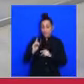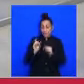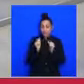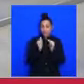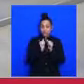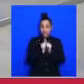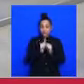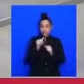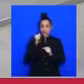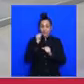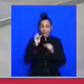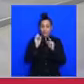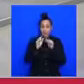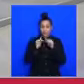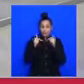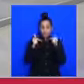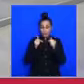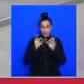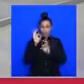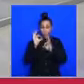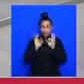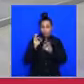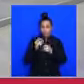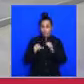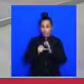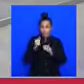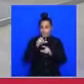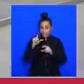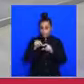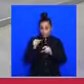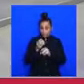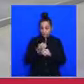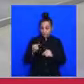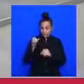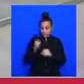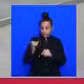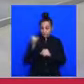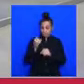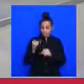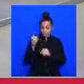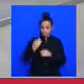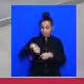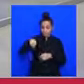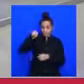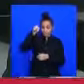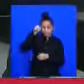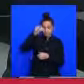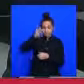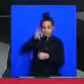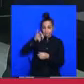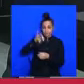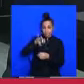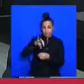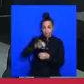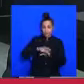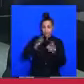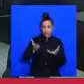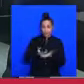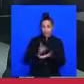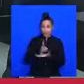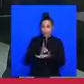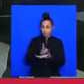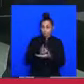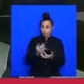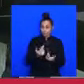vão recolher as dezenas sorteadas no primeiro sorteio conforme explicamos as bolas serão recolocadas no suporte em cima